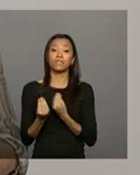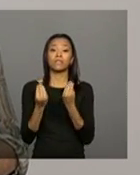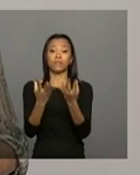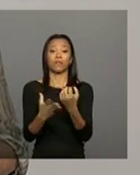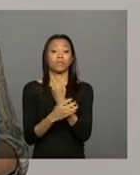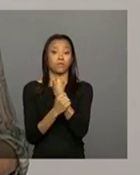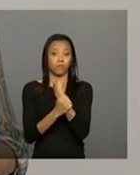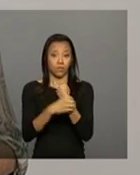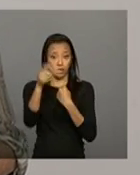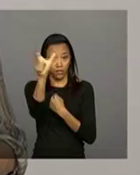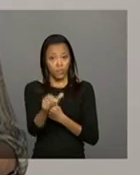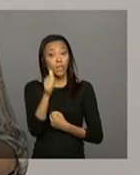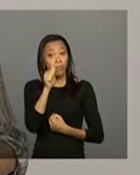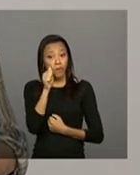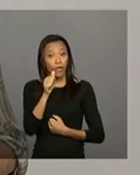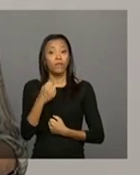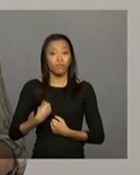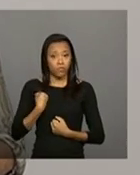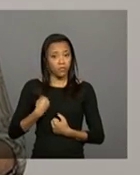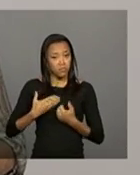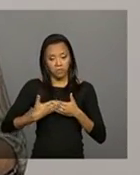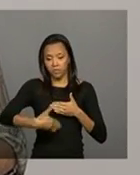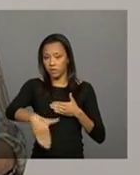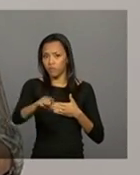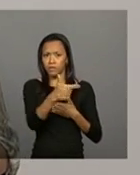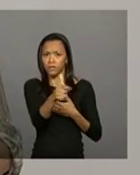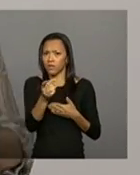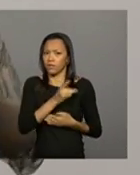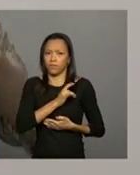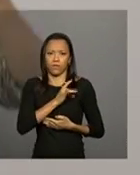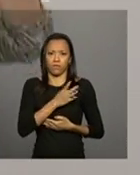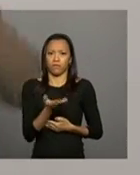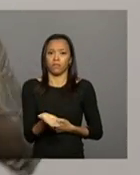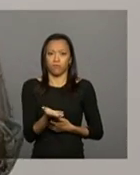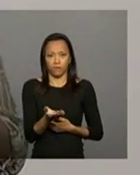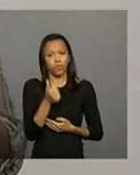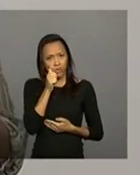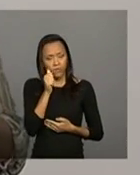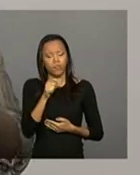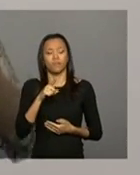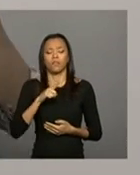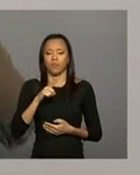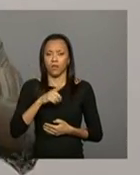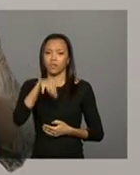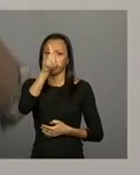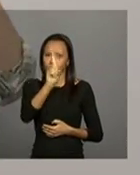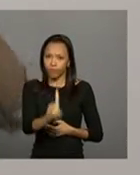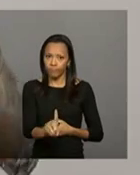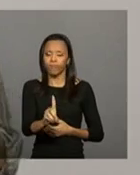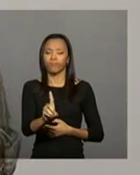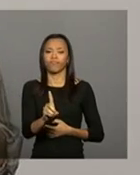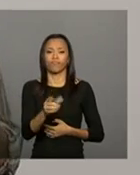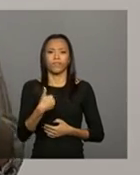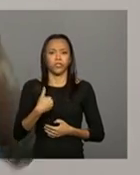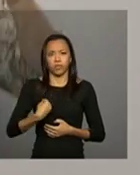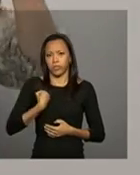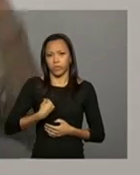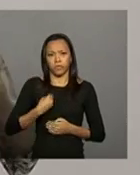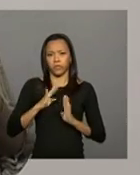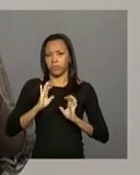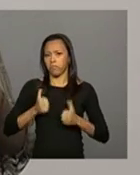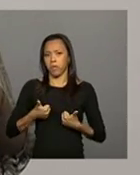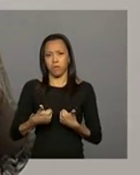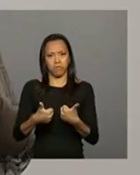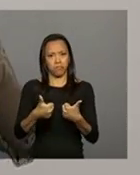que a mulher viva sem medo, que a mulher tenha direito de construir a sua vida